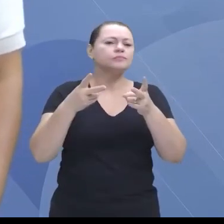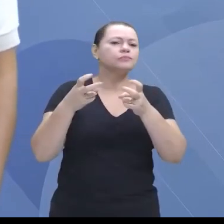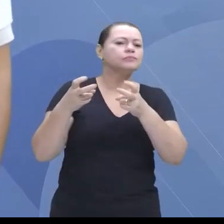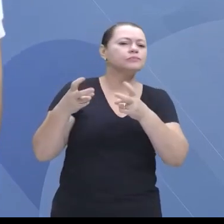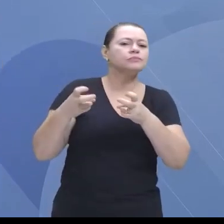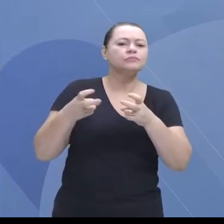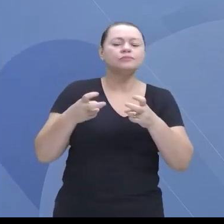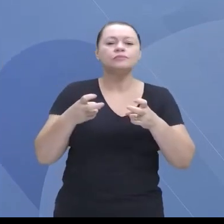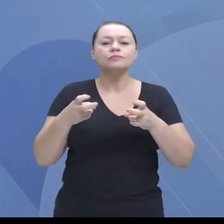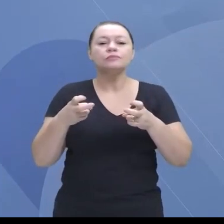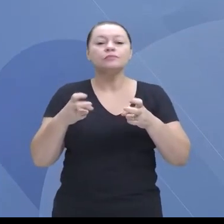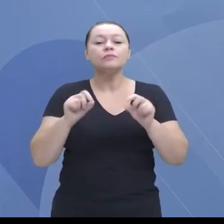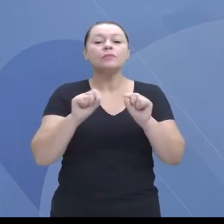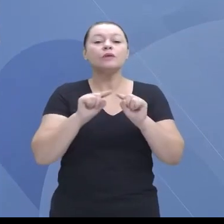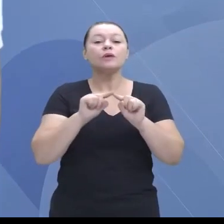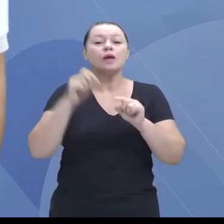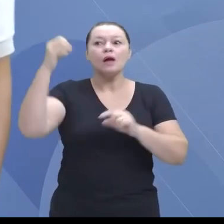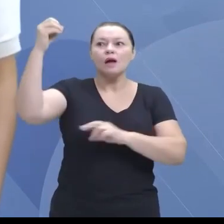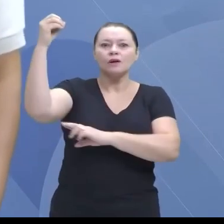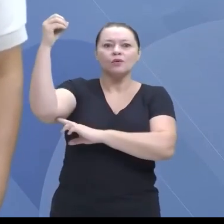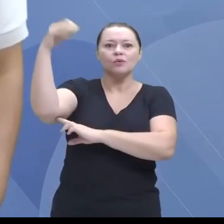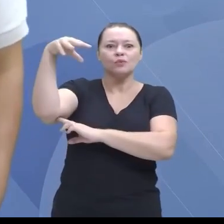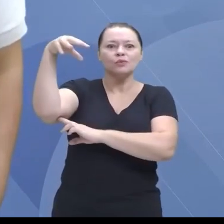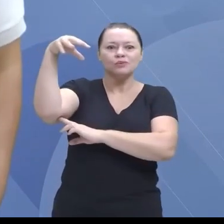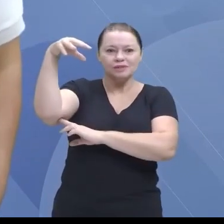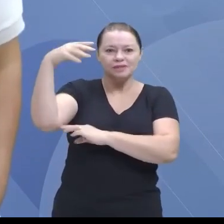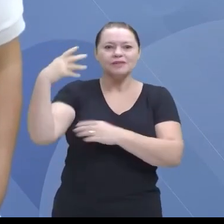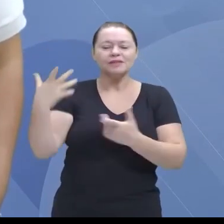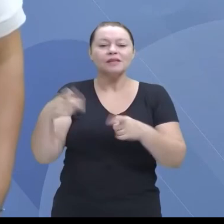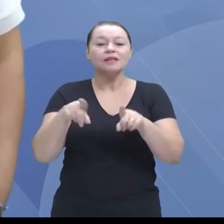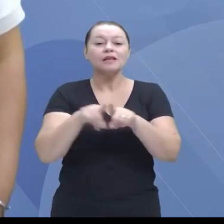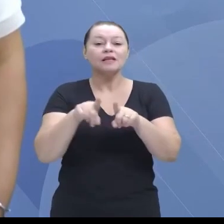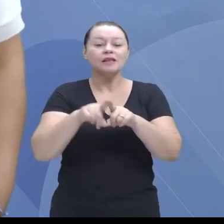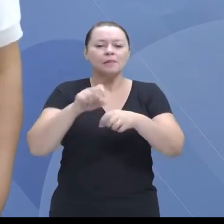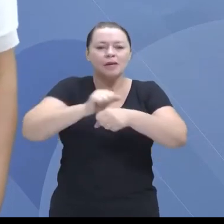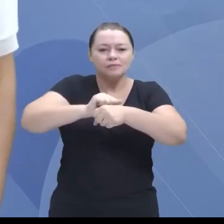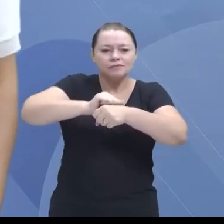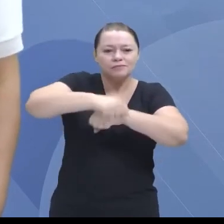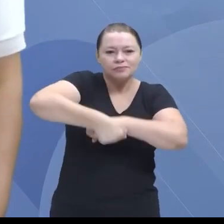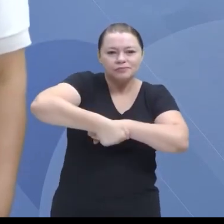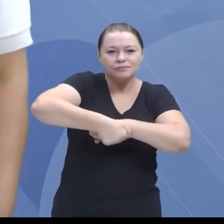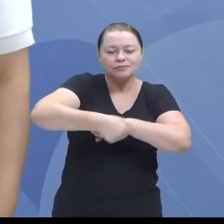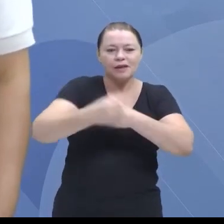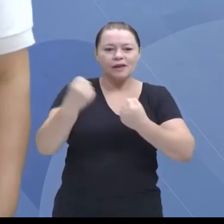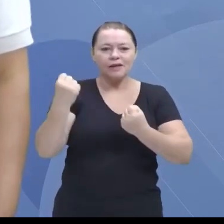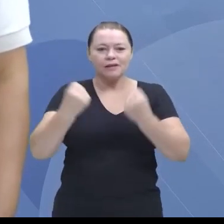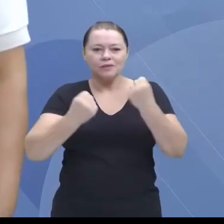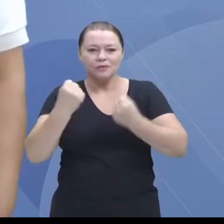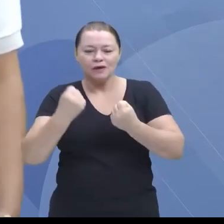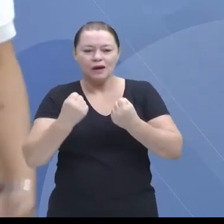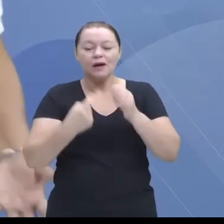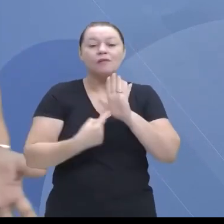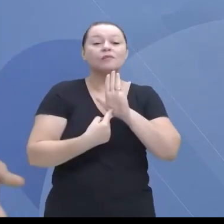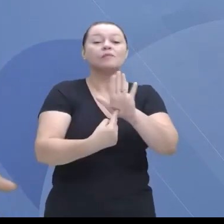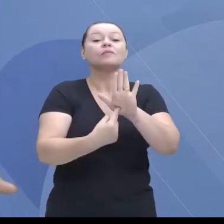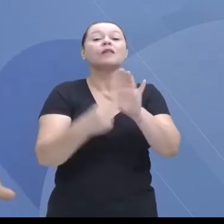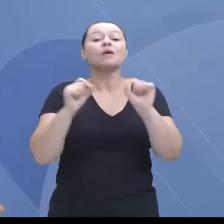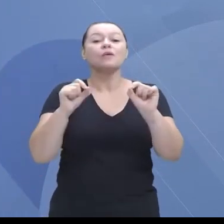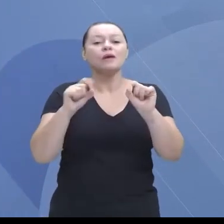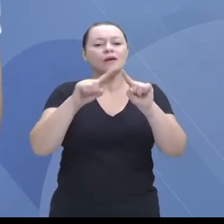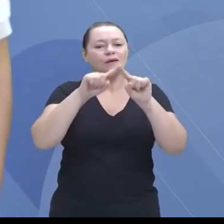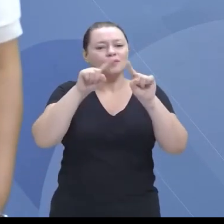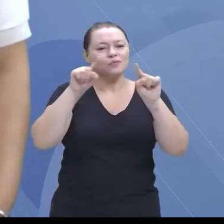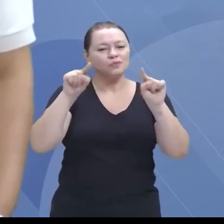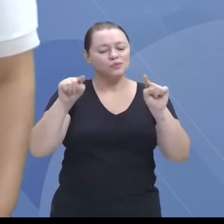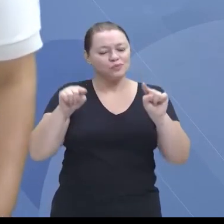aí luminárias e também o pneu, as rodas que aparecem, representam o